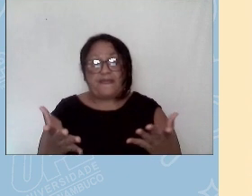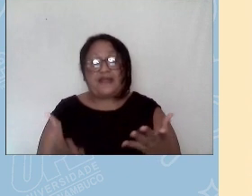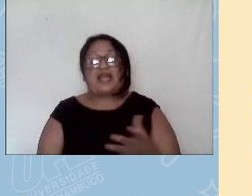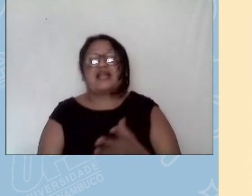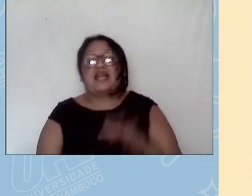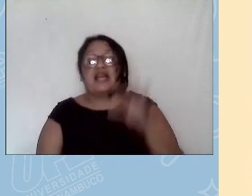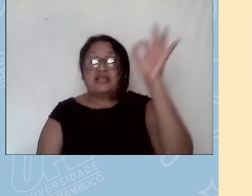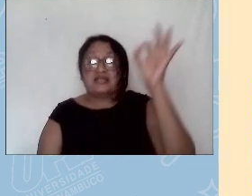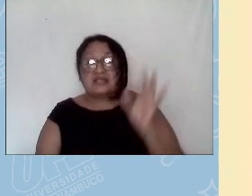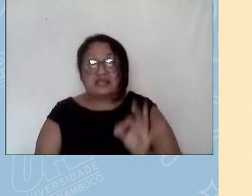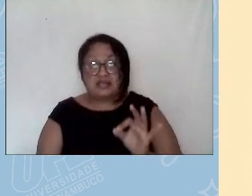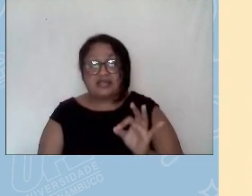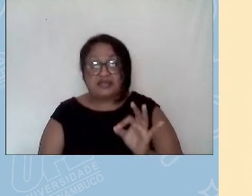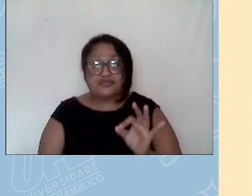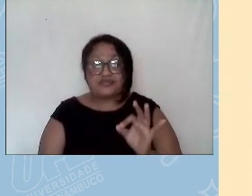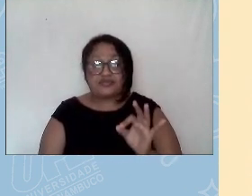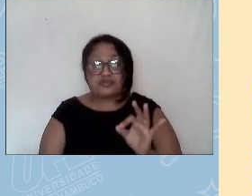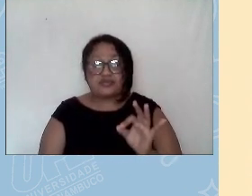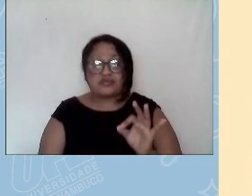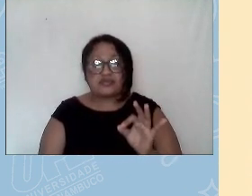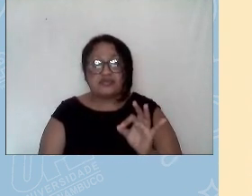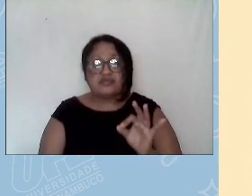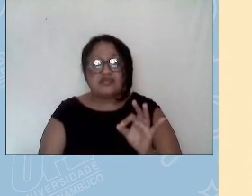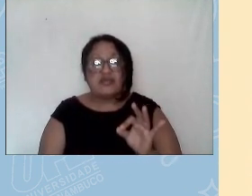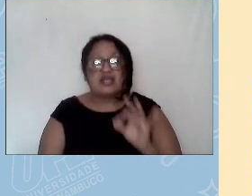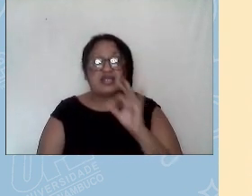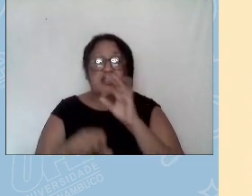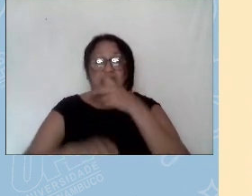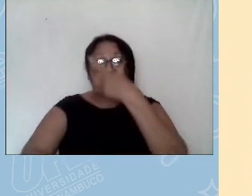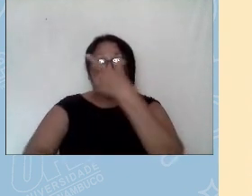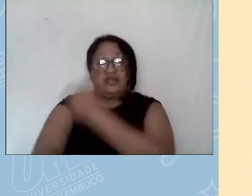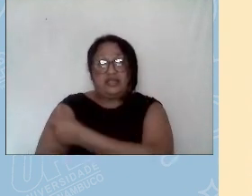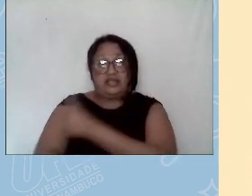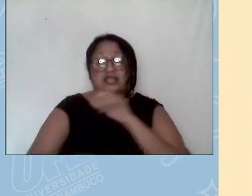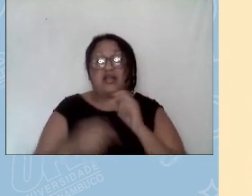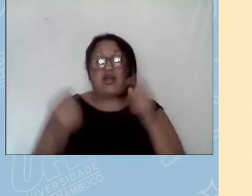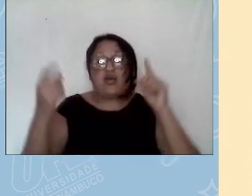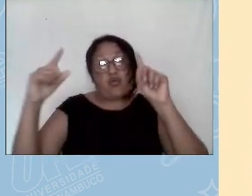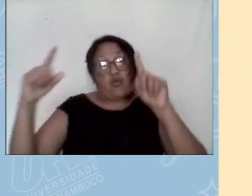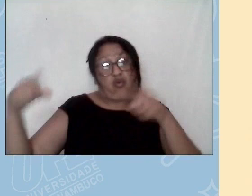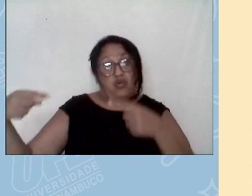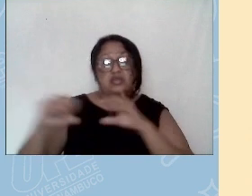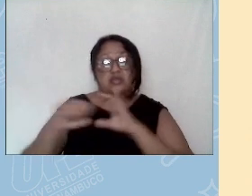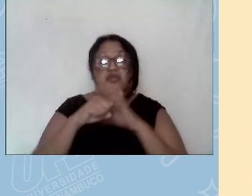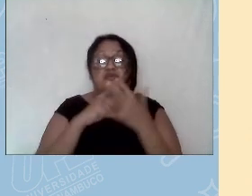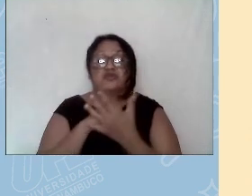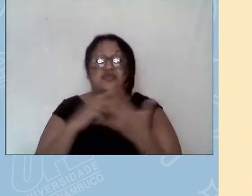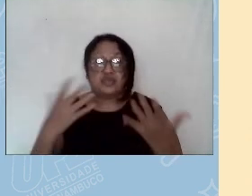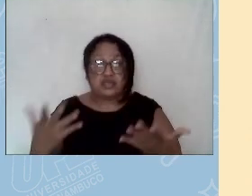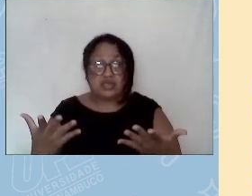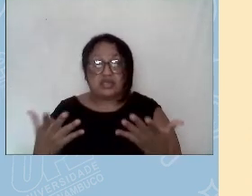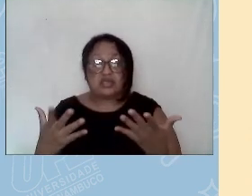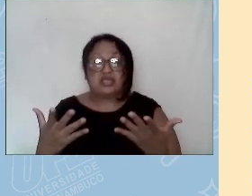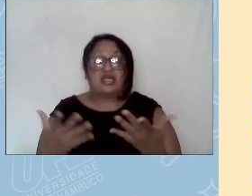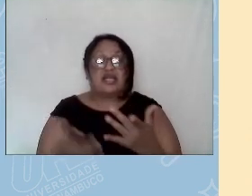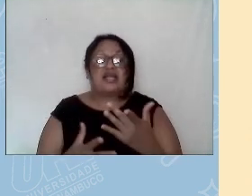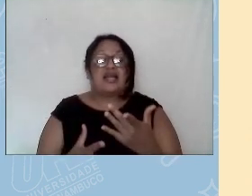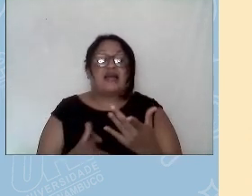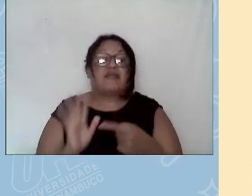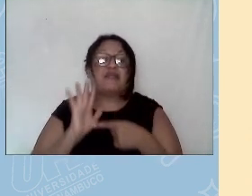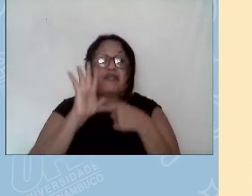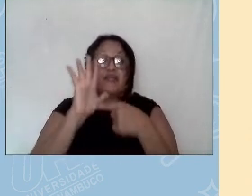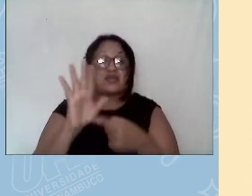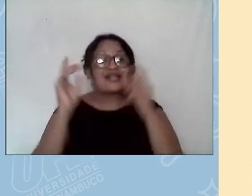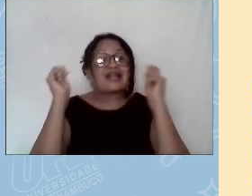imunizante a exemplo das vacinas contra a covid-19 representa a sua capacidade